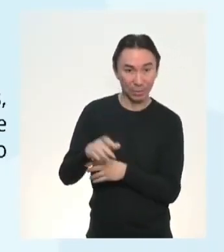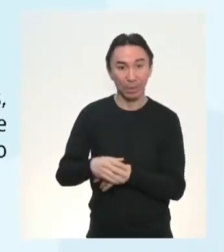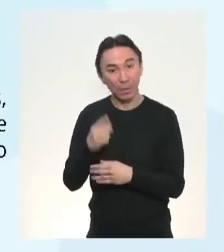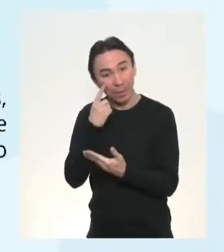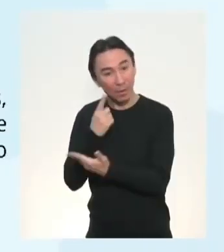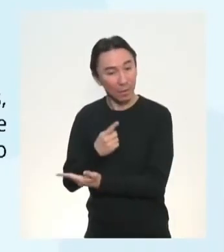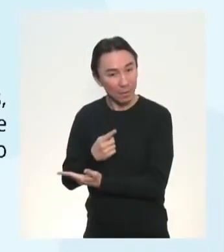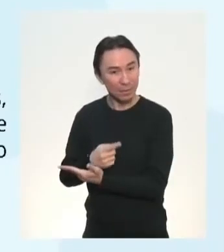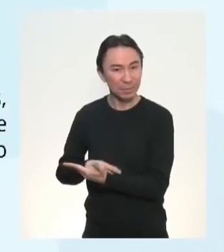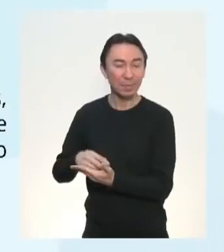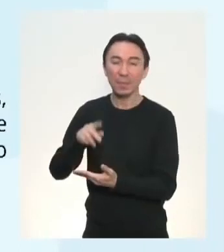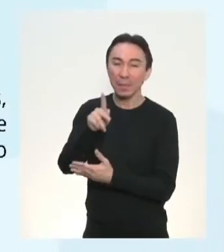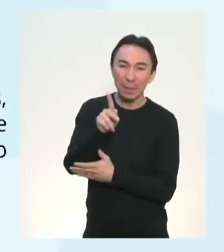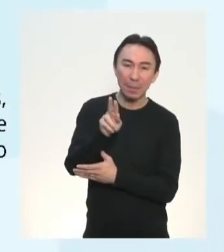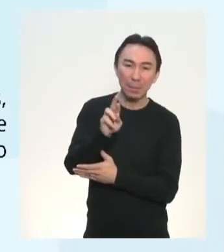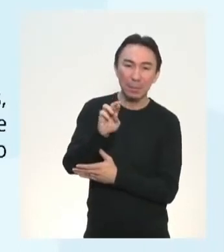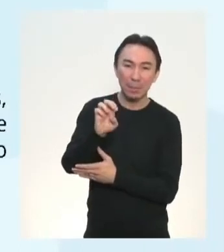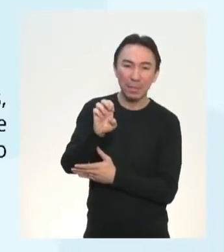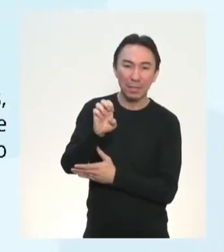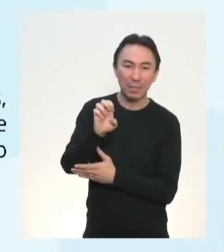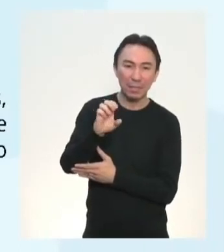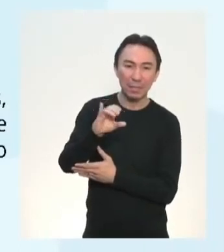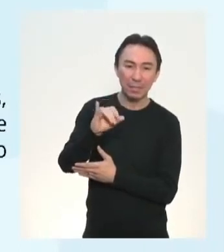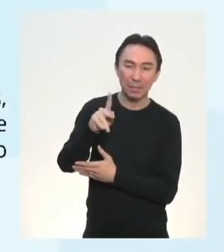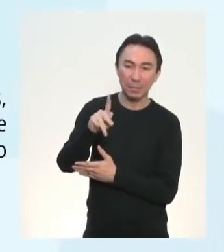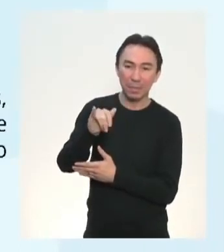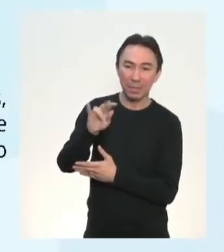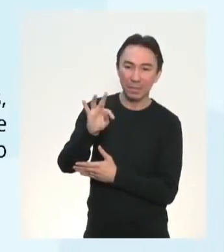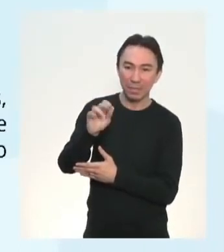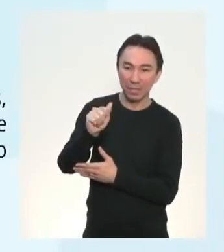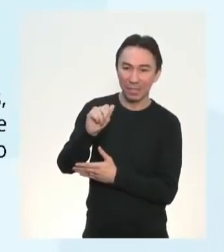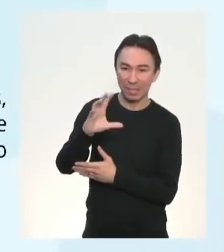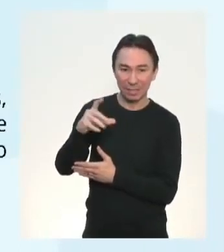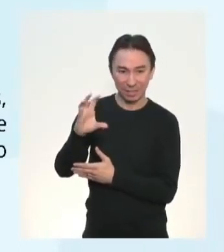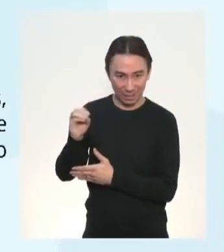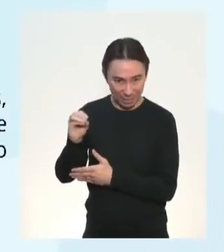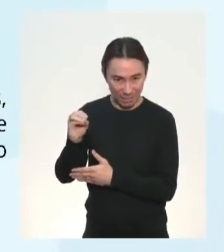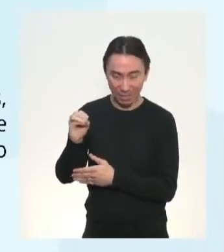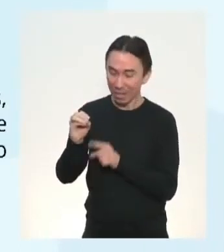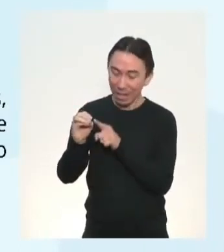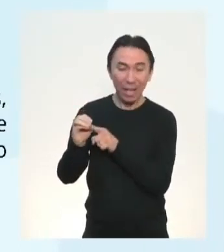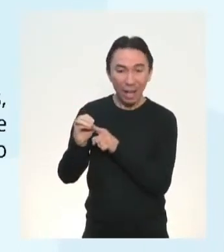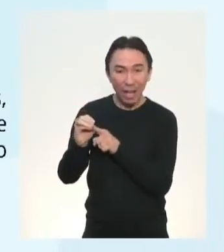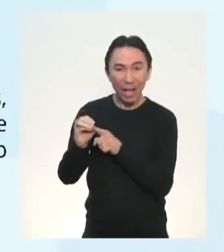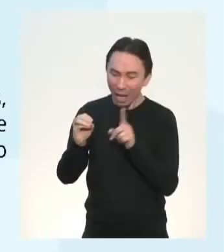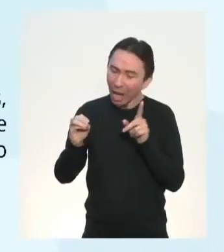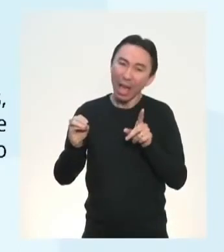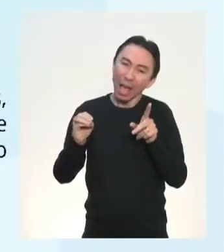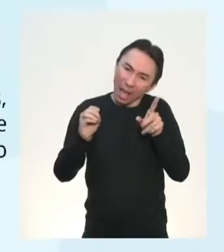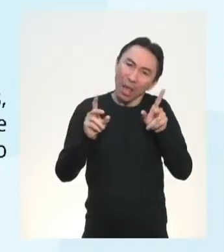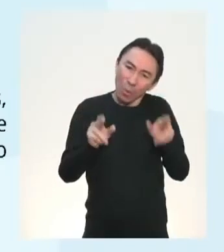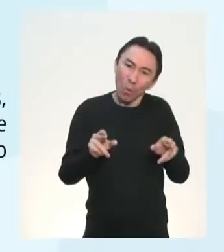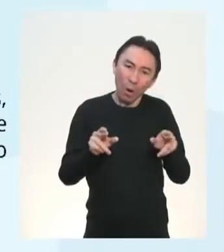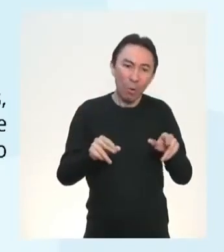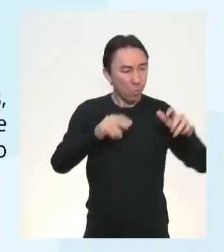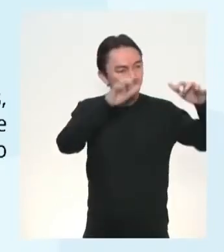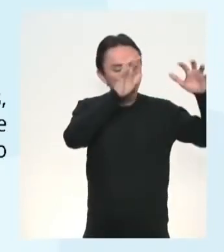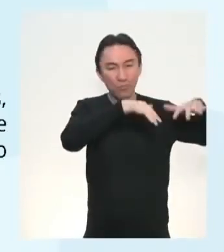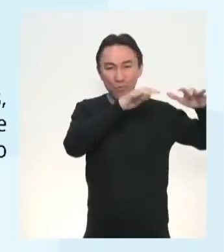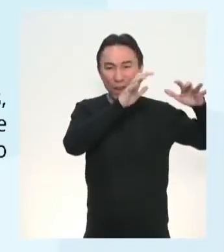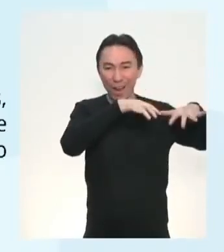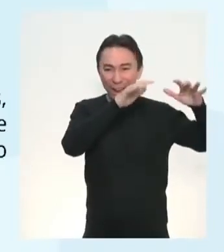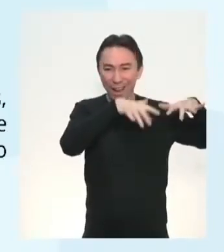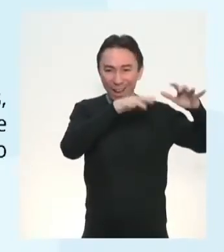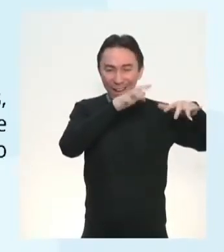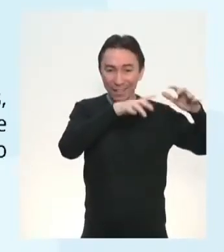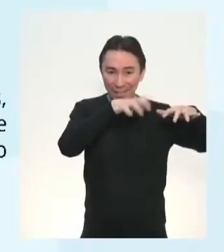precipitação, como nós vimos com o professor Edjoel, né, ele explicou para a gente que precipitação é o mesmo que chuva, né?